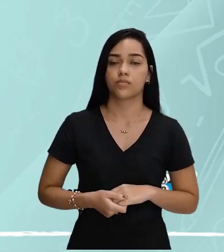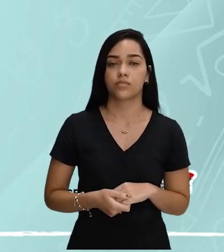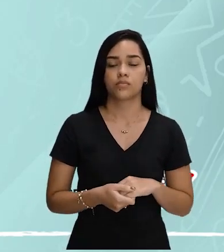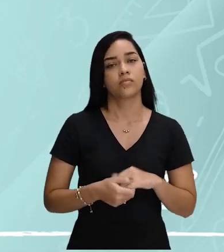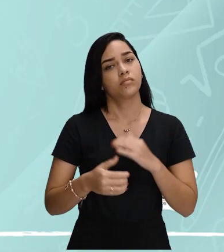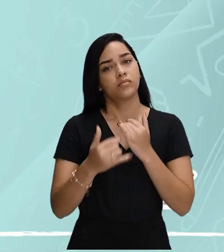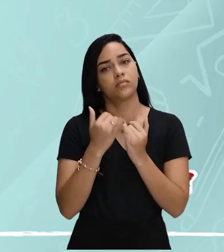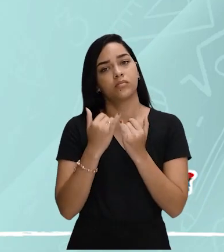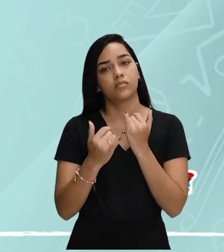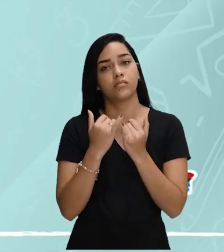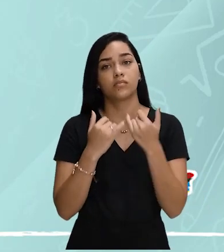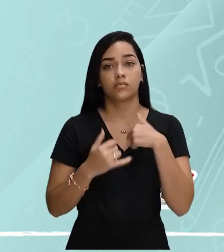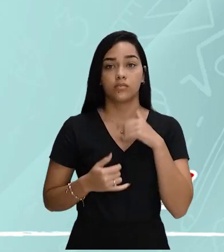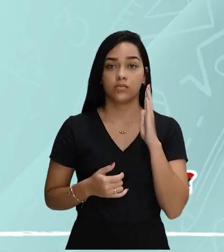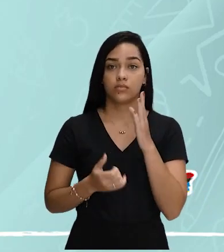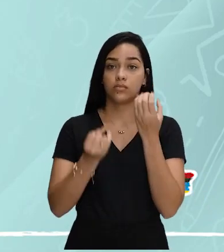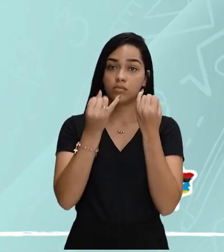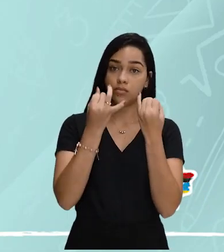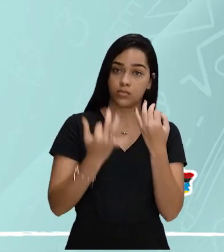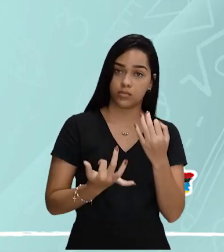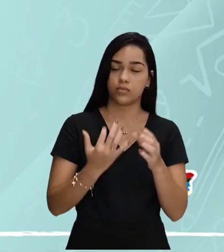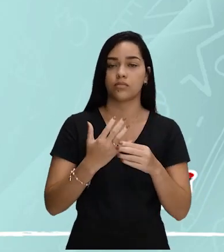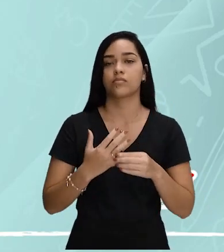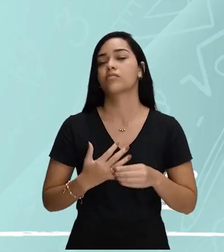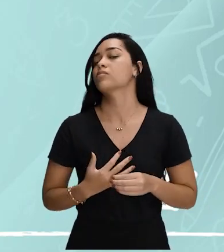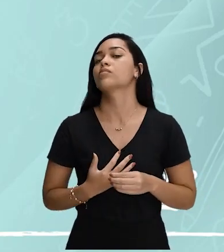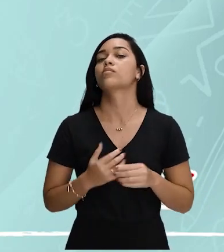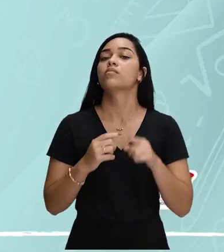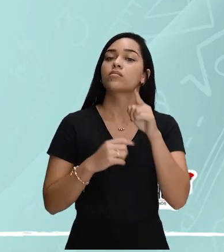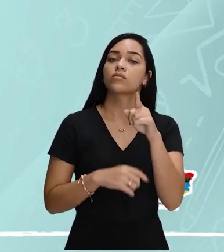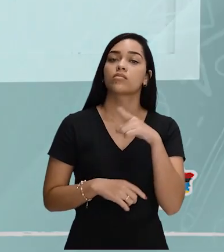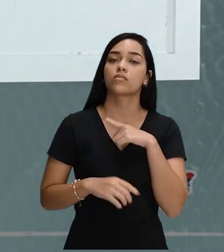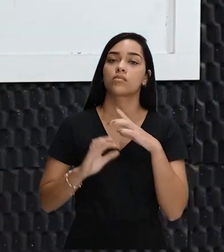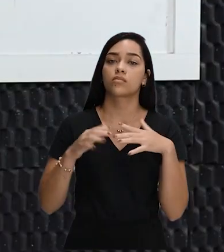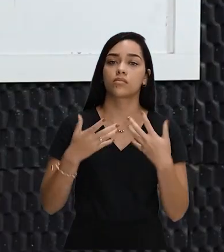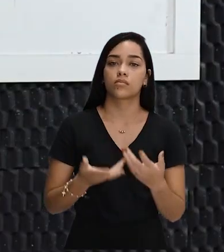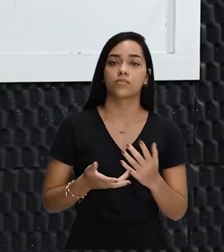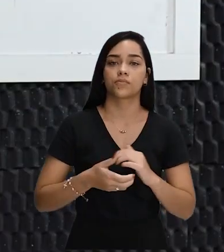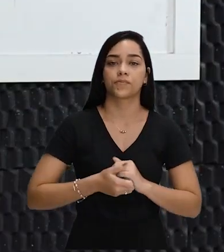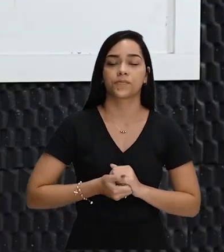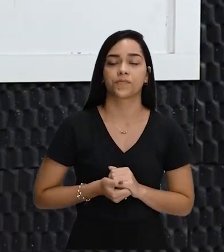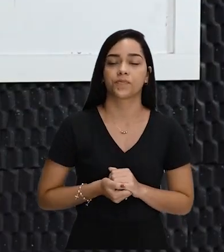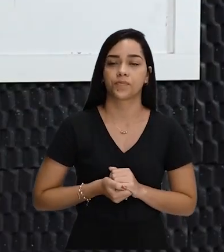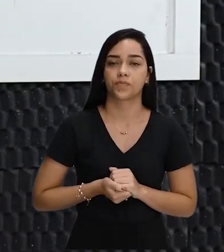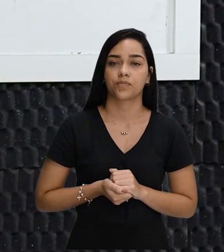muito parecido com o que eu falei a pouco né você tem aqui